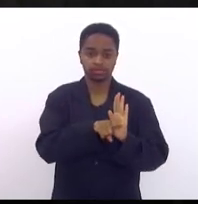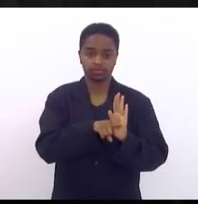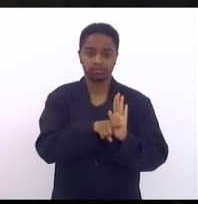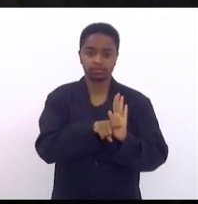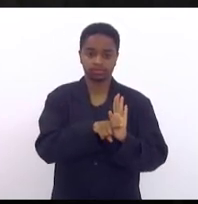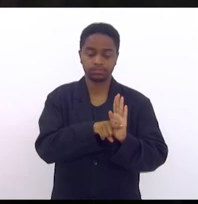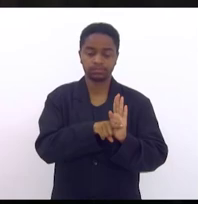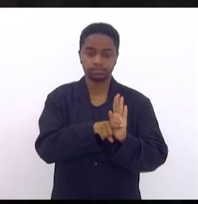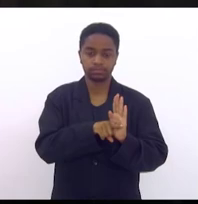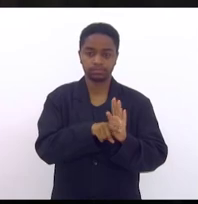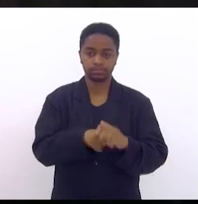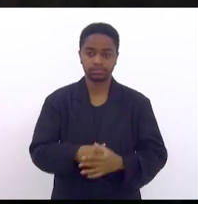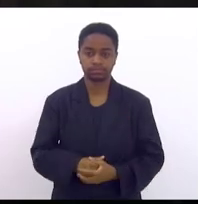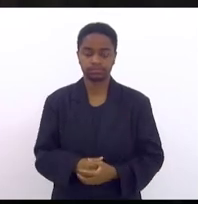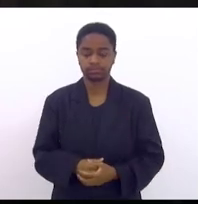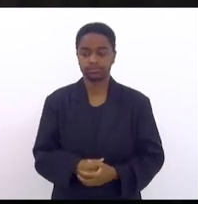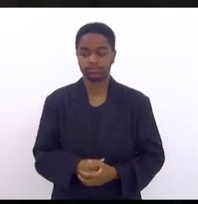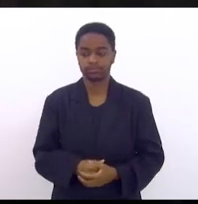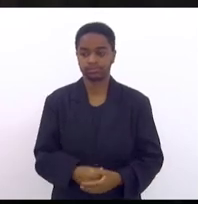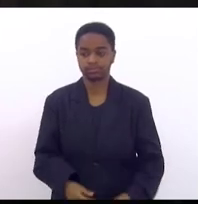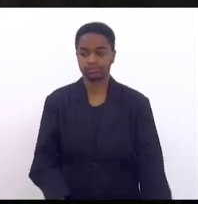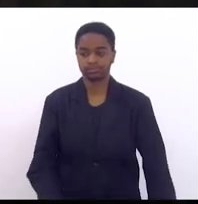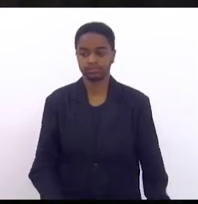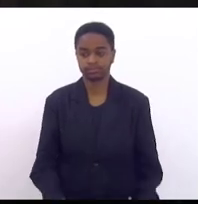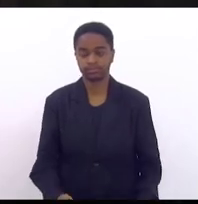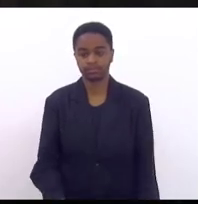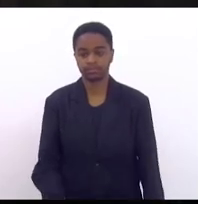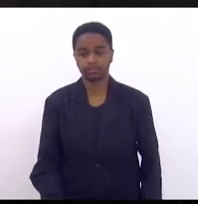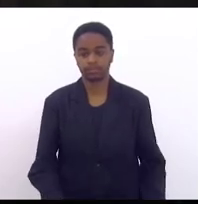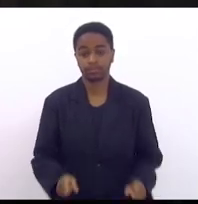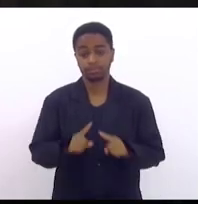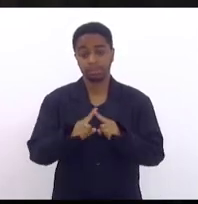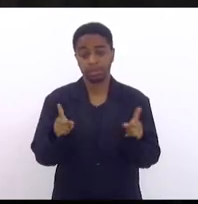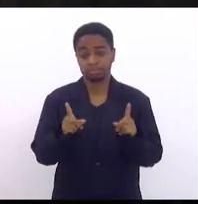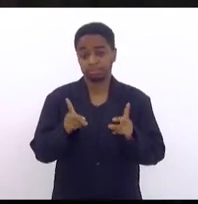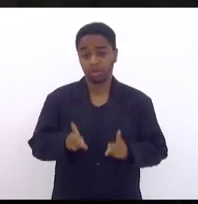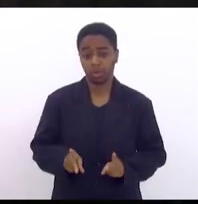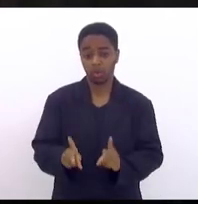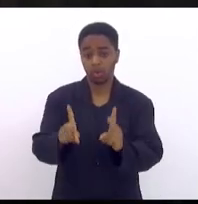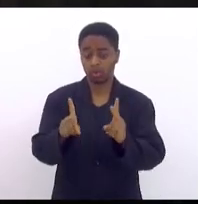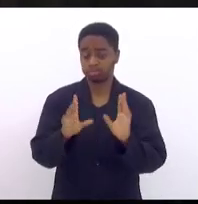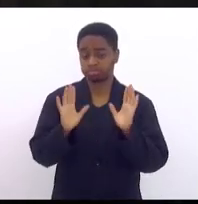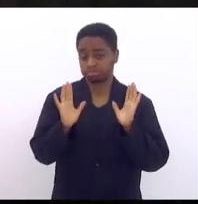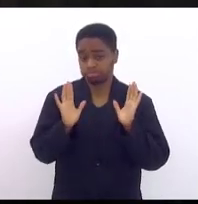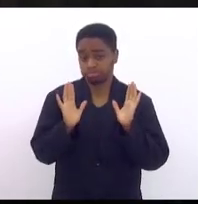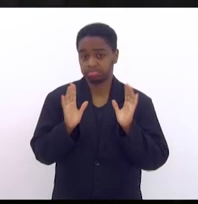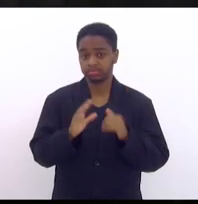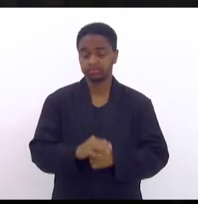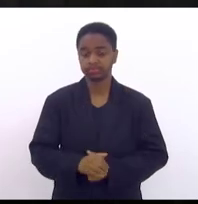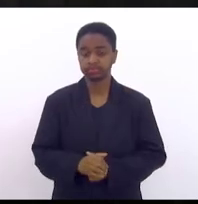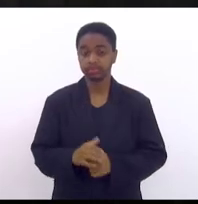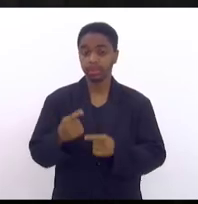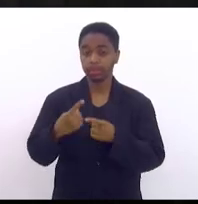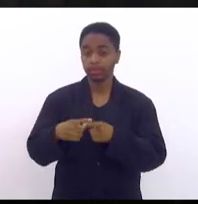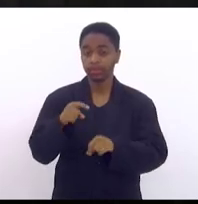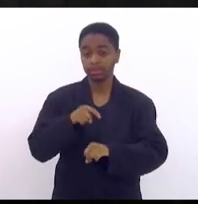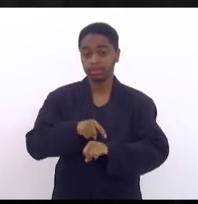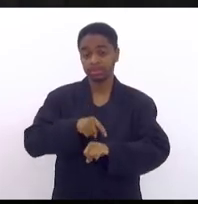É negativamente. Mas, vida que segue. O tempo dirá